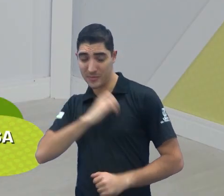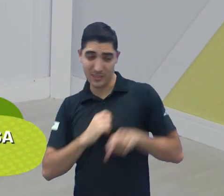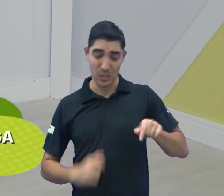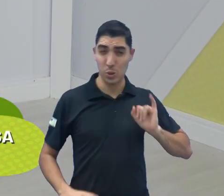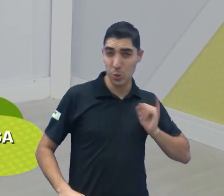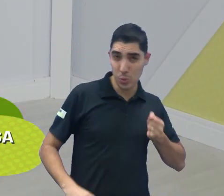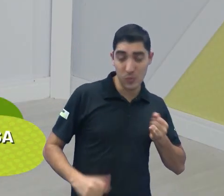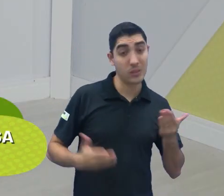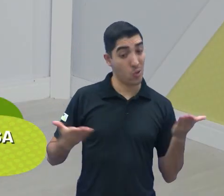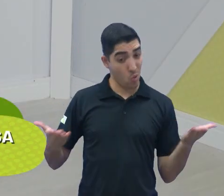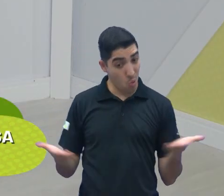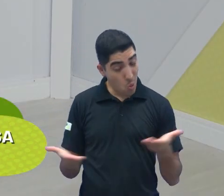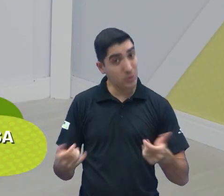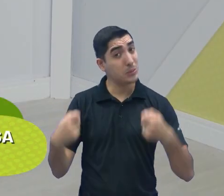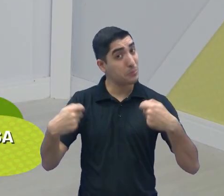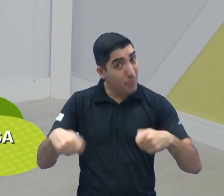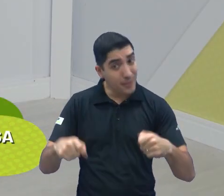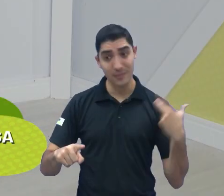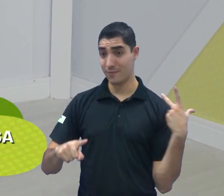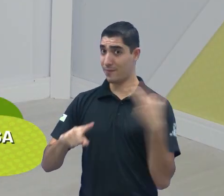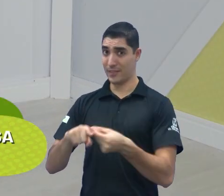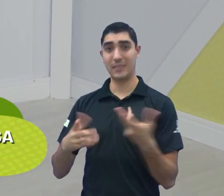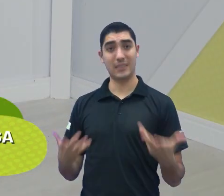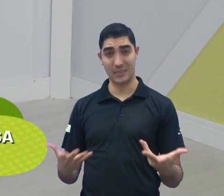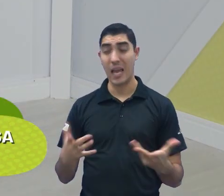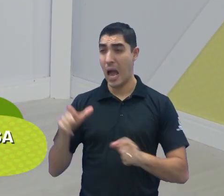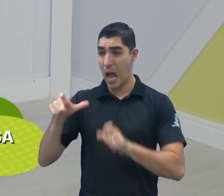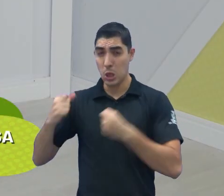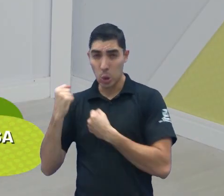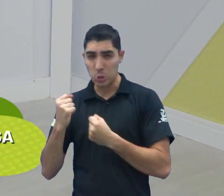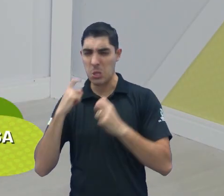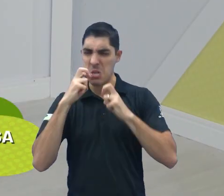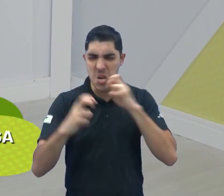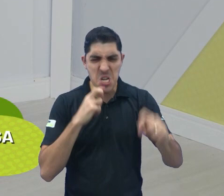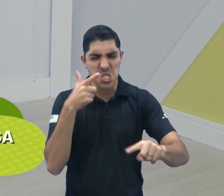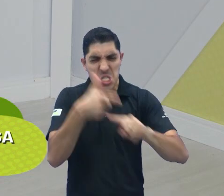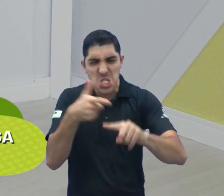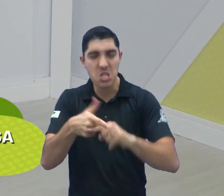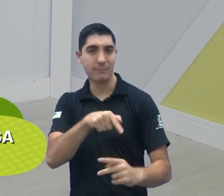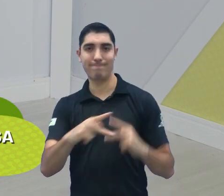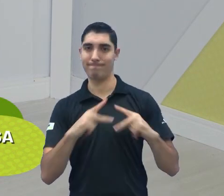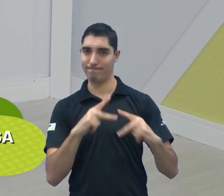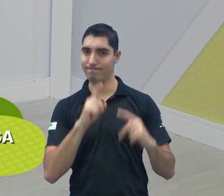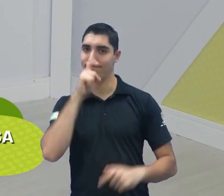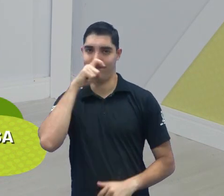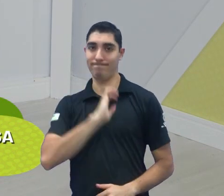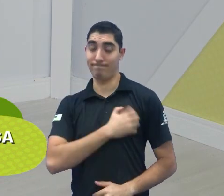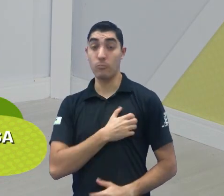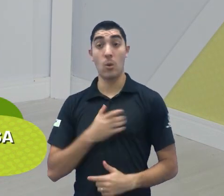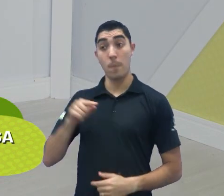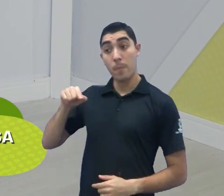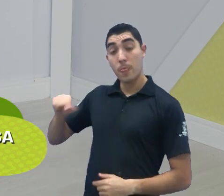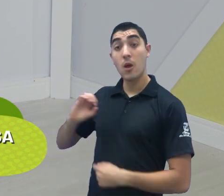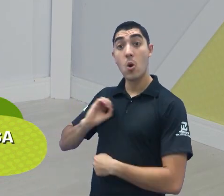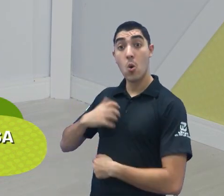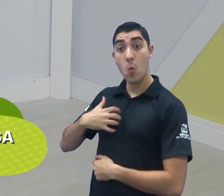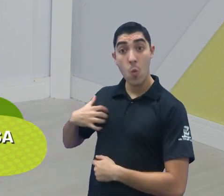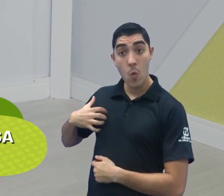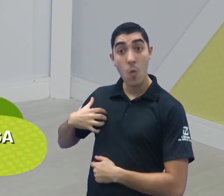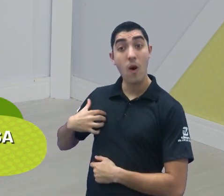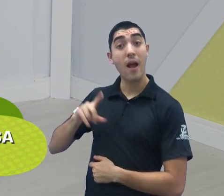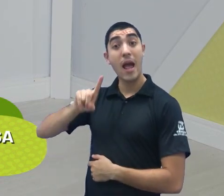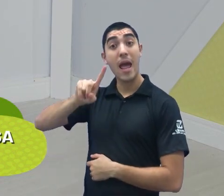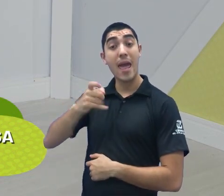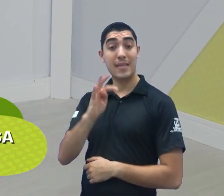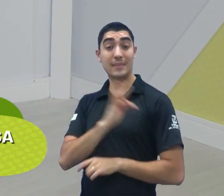do que na questão do campeonato, que está tudo muito embolado. O Osasco Esportes é comandado pelo Moacir Júnior, treinador que dirigiu a Águia